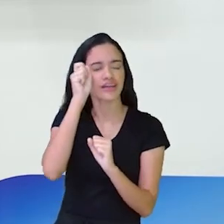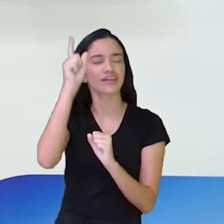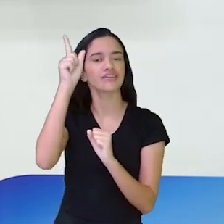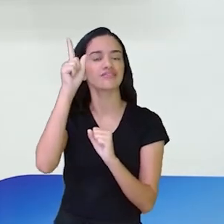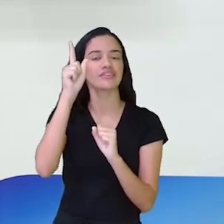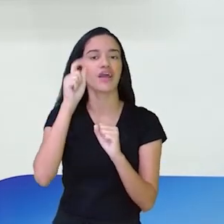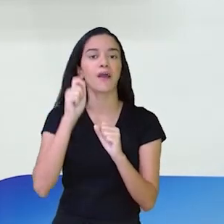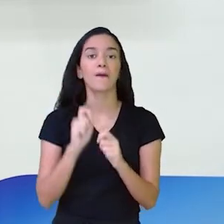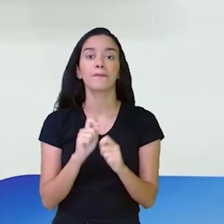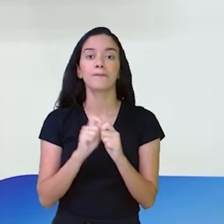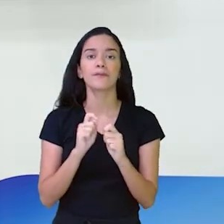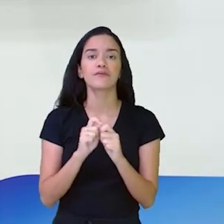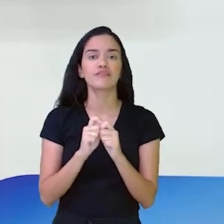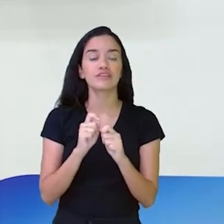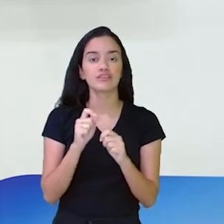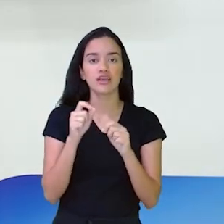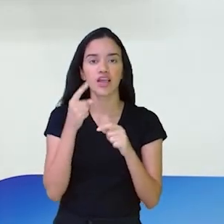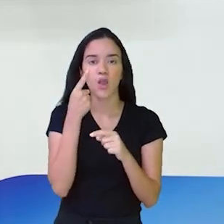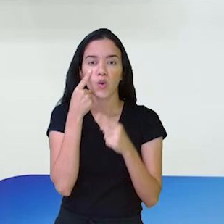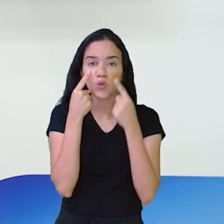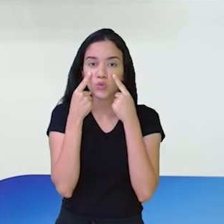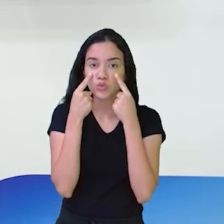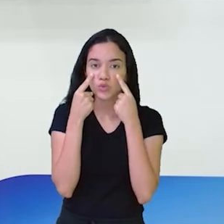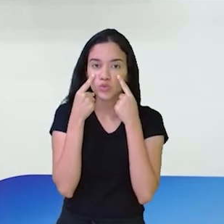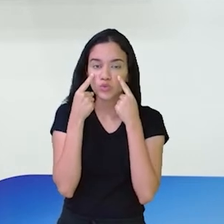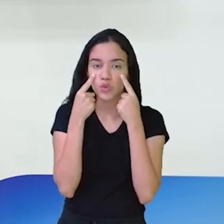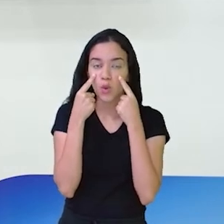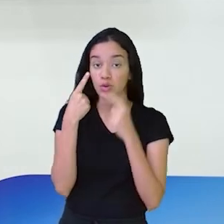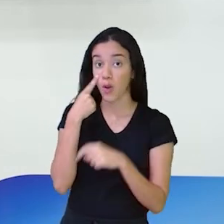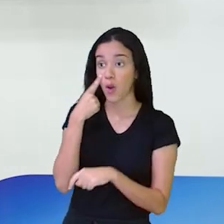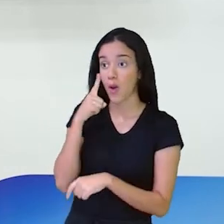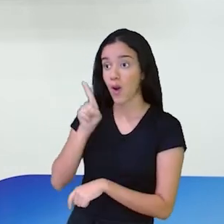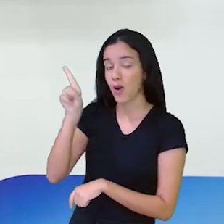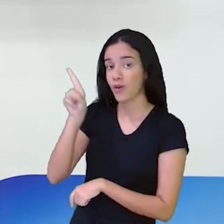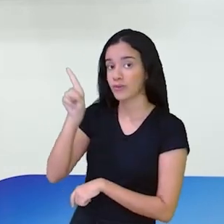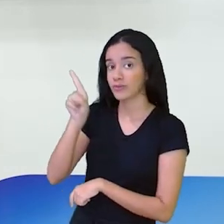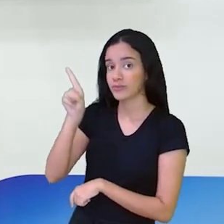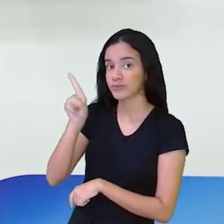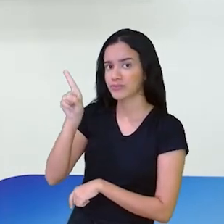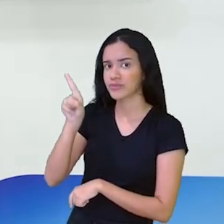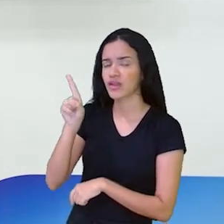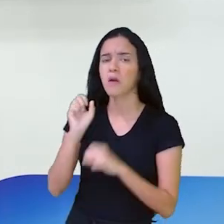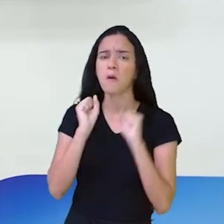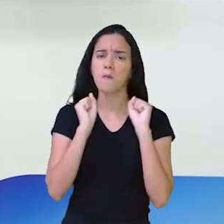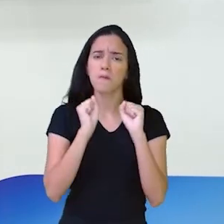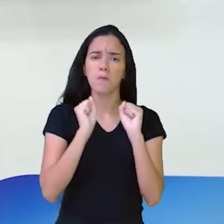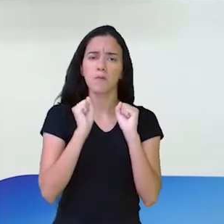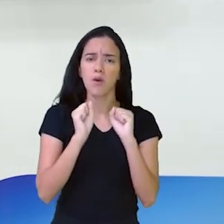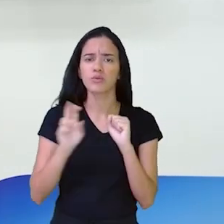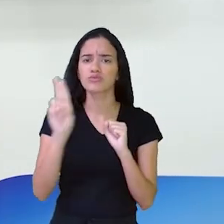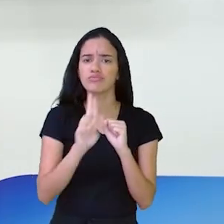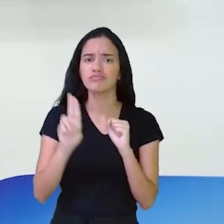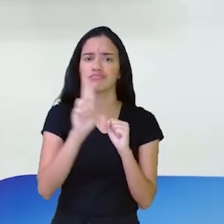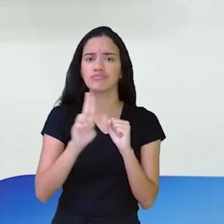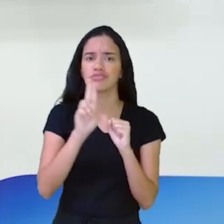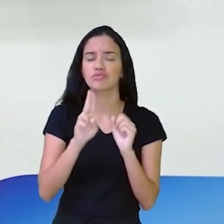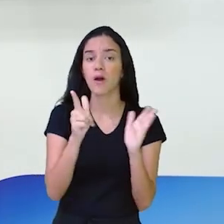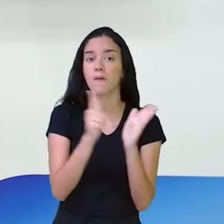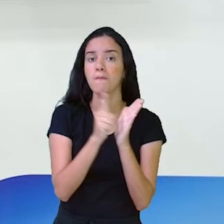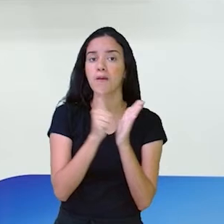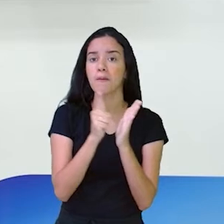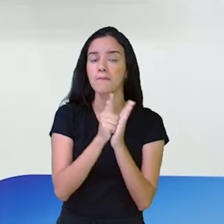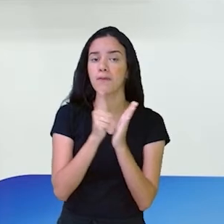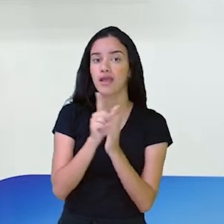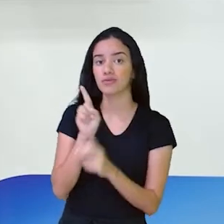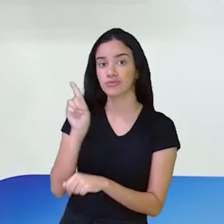os olhinhos dos monstros, aí eu peguei algumas bolinhas como essa daqui, que você também pode usar papel crepom e fazer essas